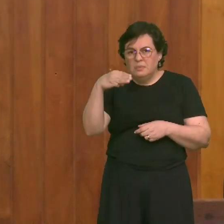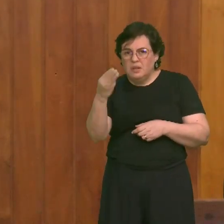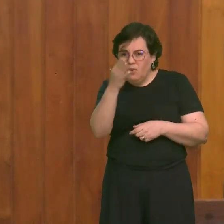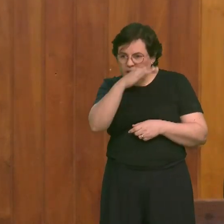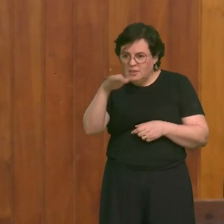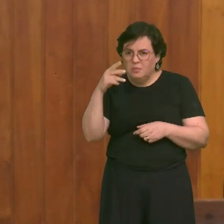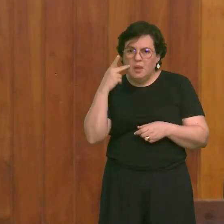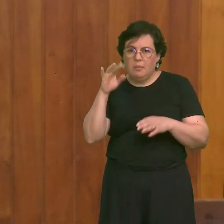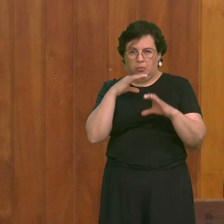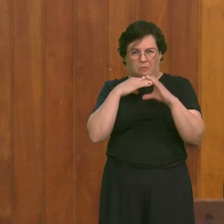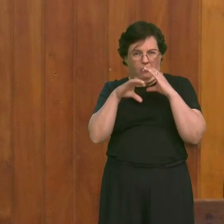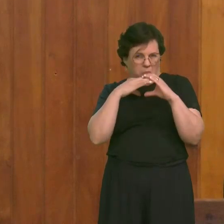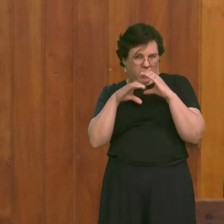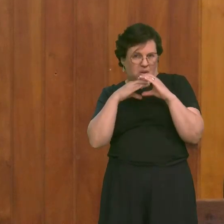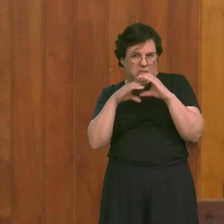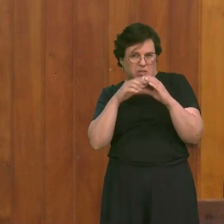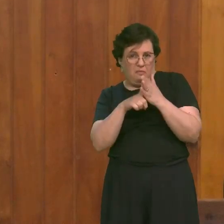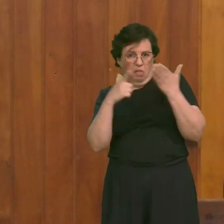imprensa